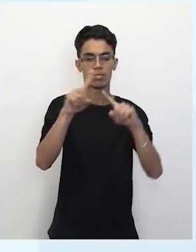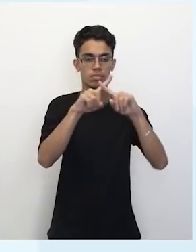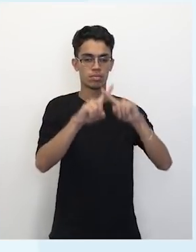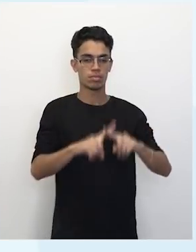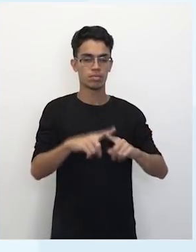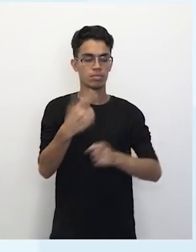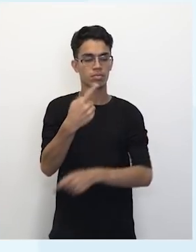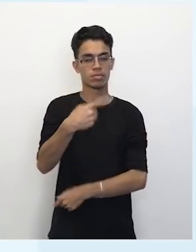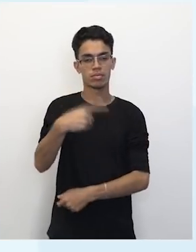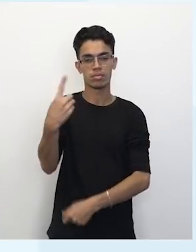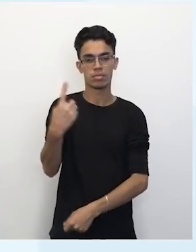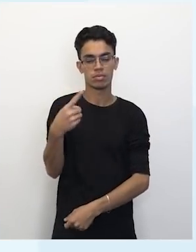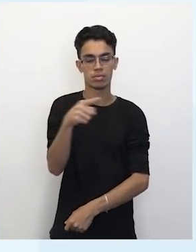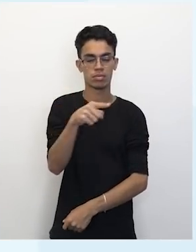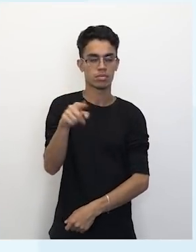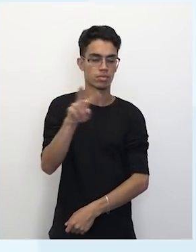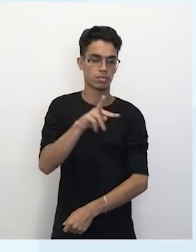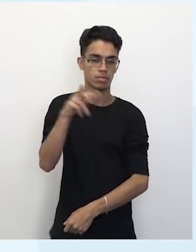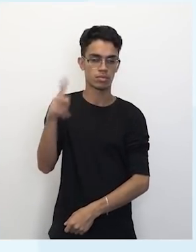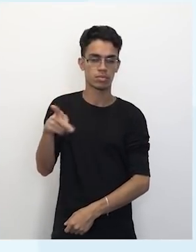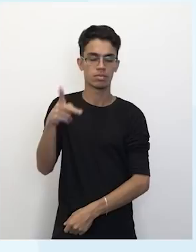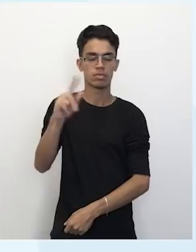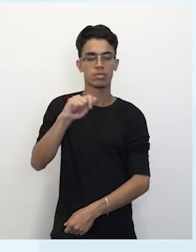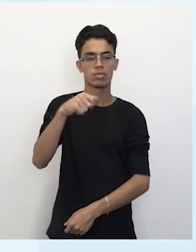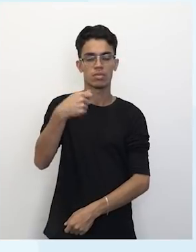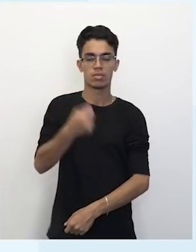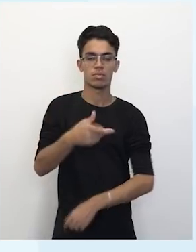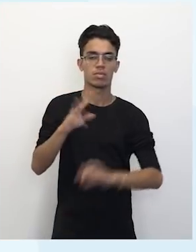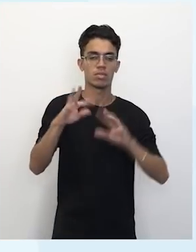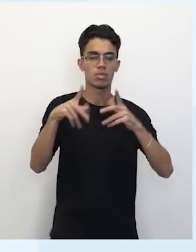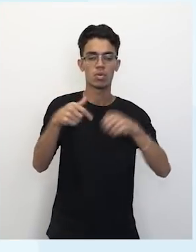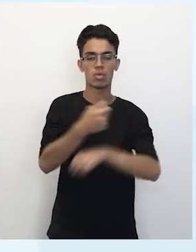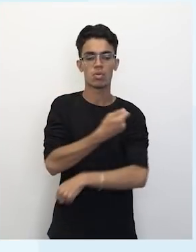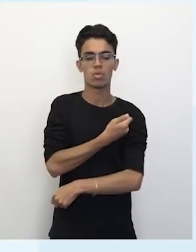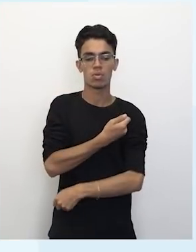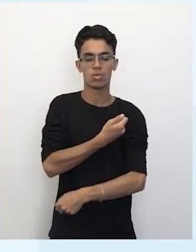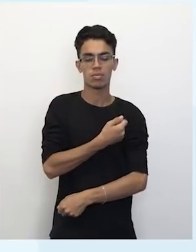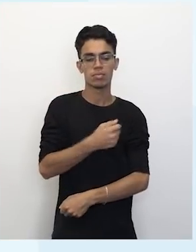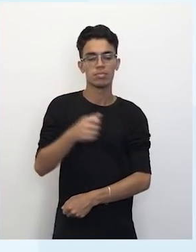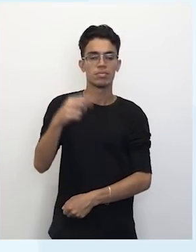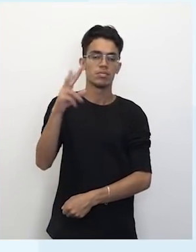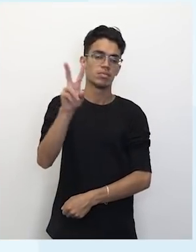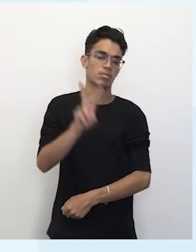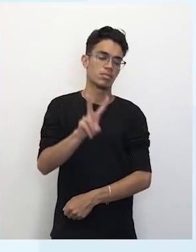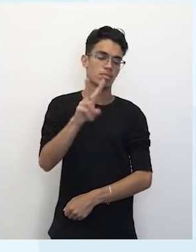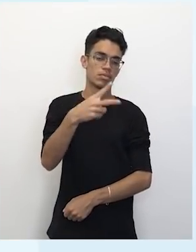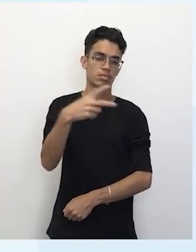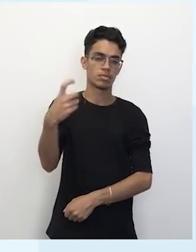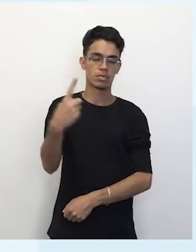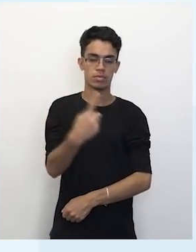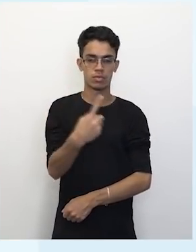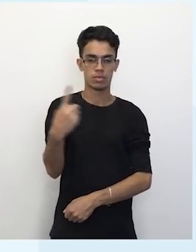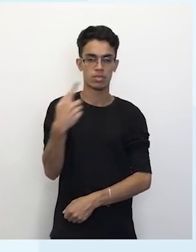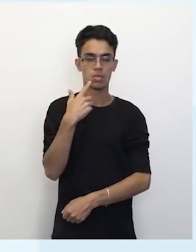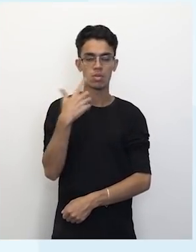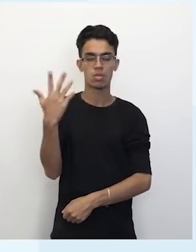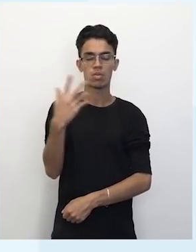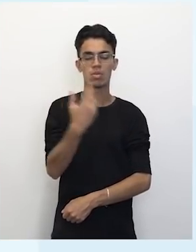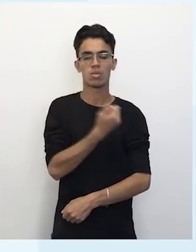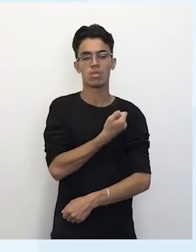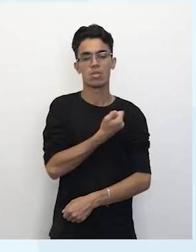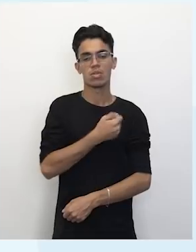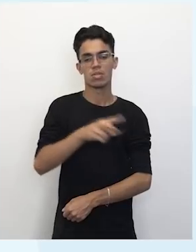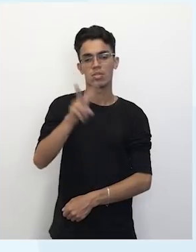por menos 1, que você vai inverter os sinais de todo mundo, tá certo? Então, o V vai ser igual a 11. Ó, eu chamei esse número de